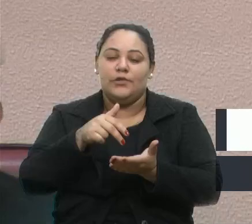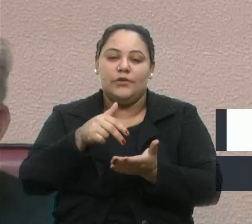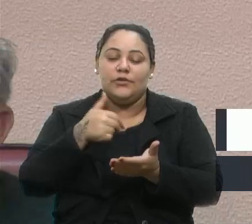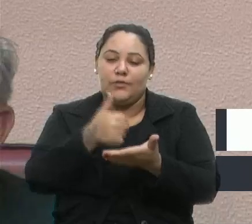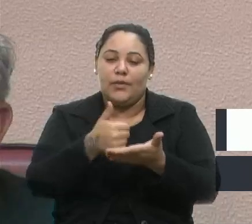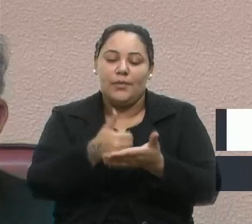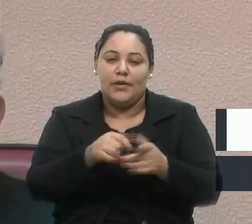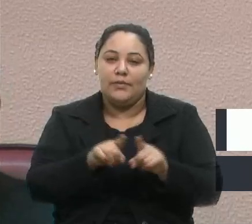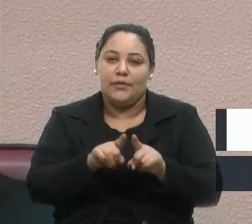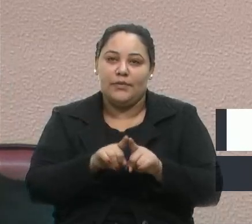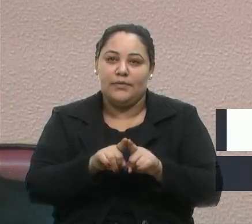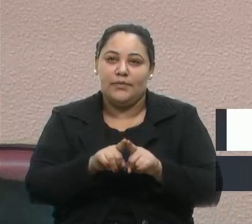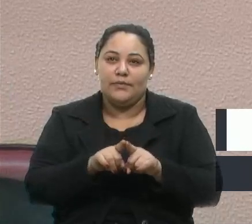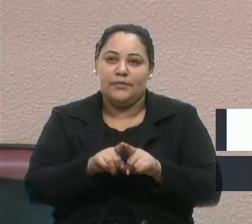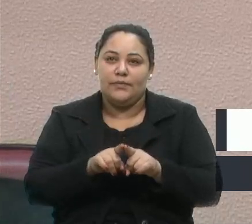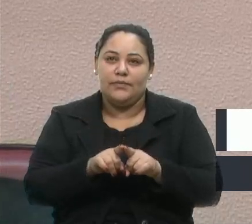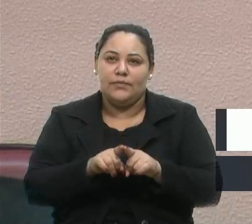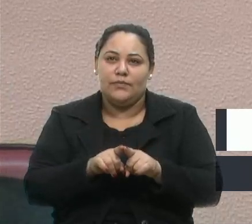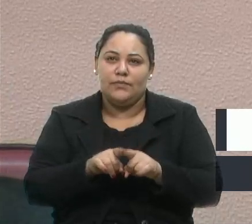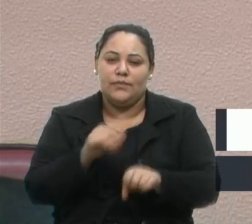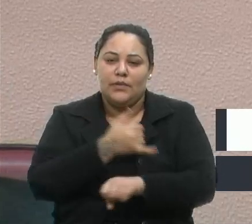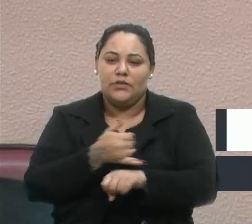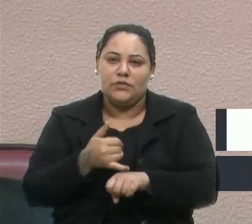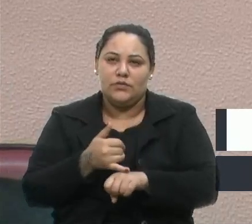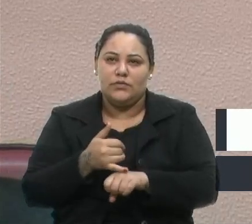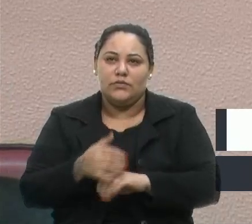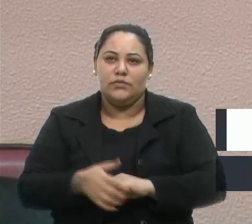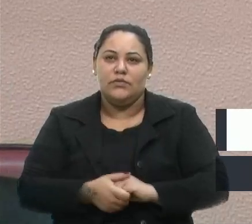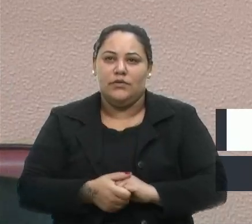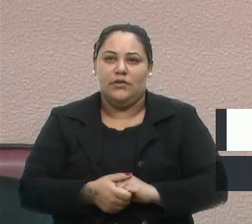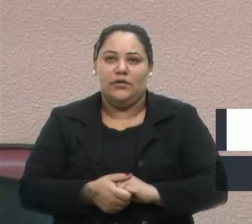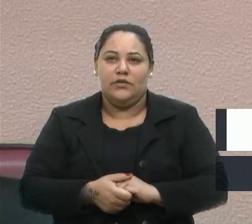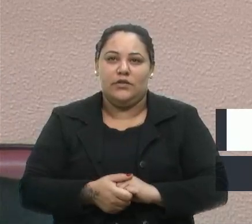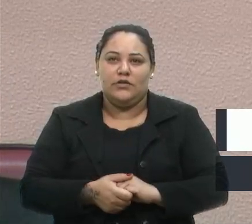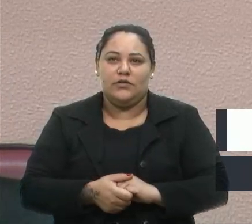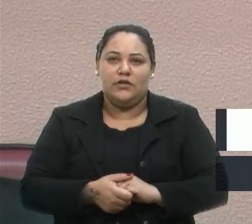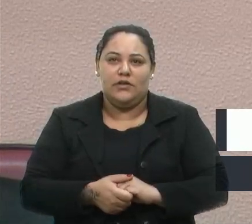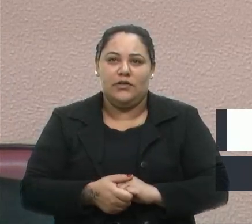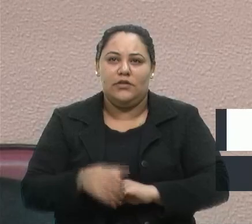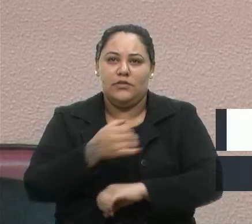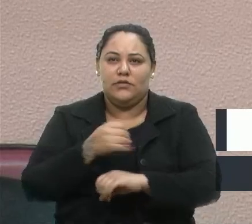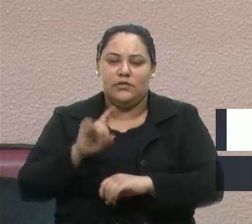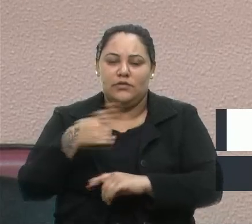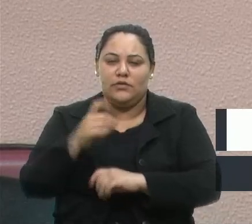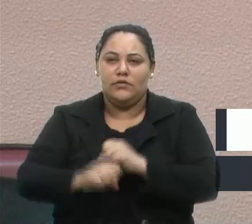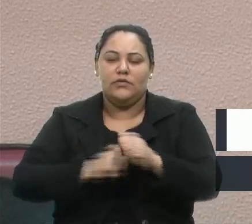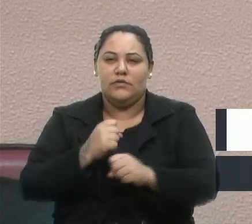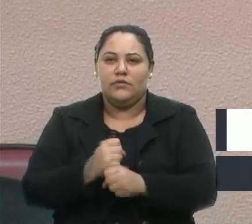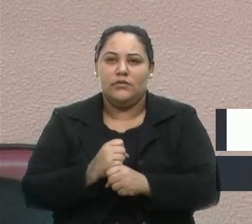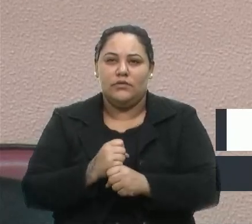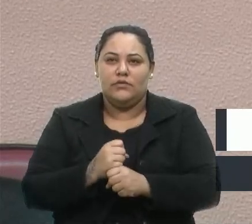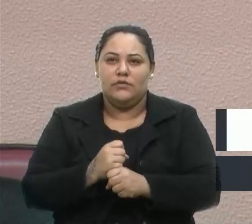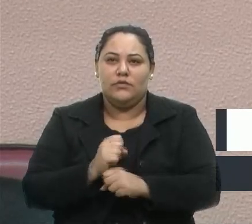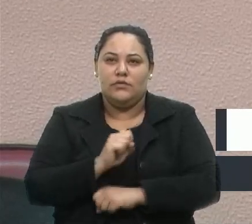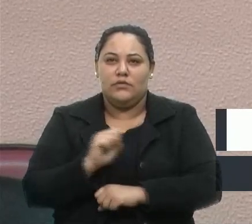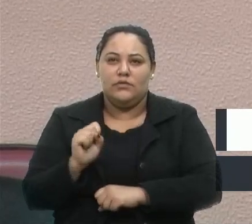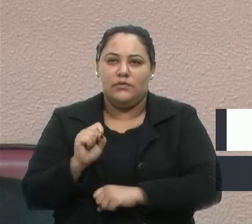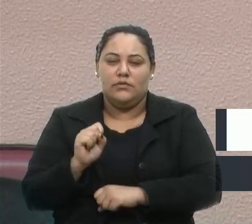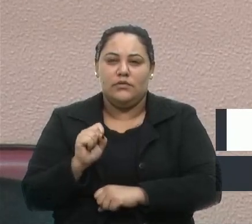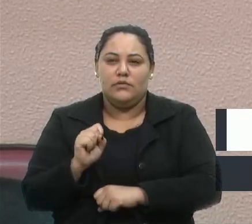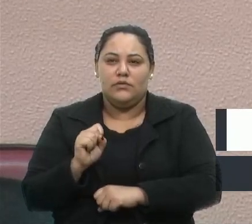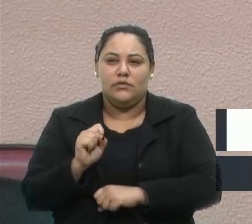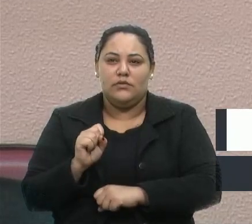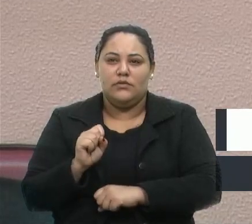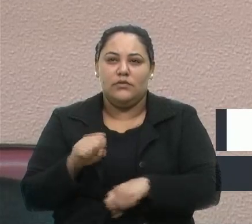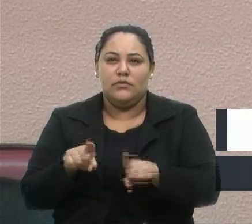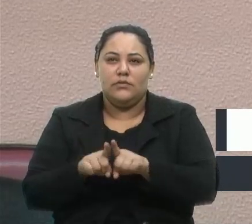Passou também aqui, daí desistiu, passou no ano seguinte, no outro semestre seguinte, ali